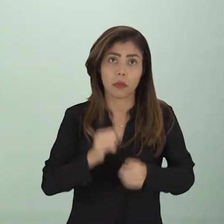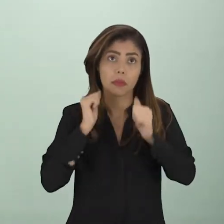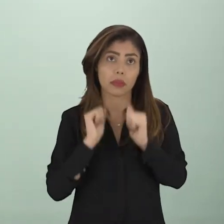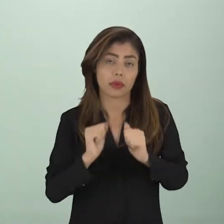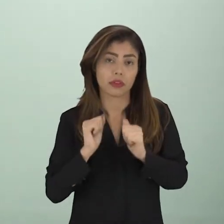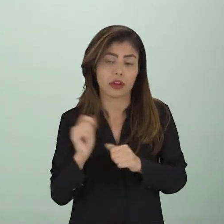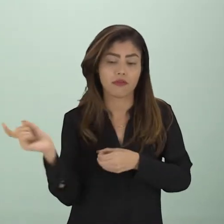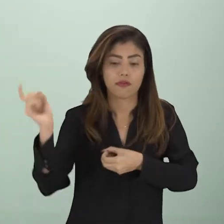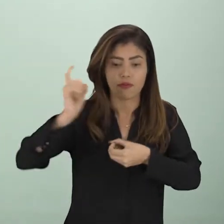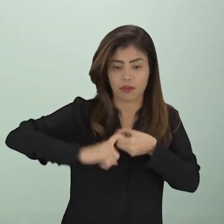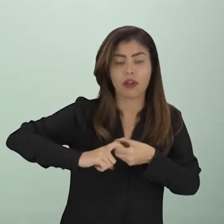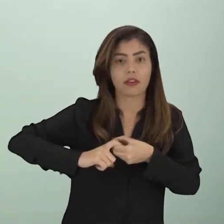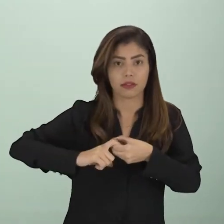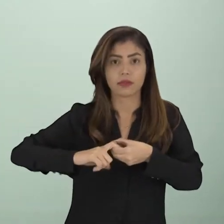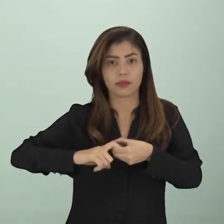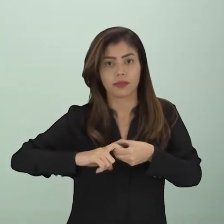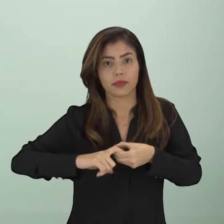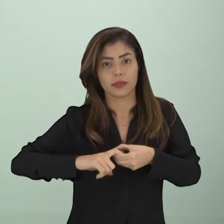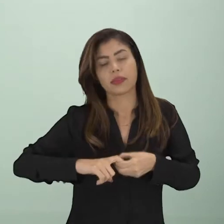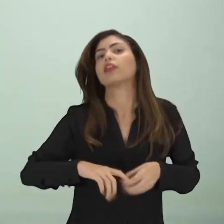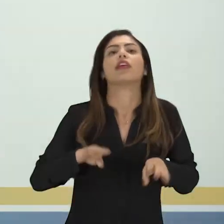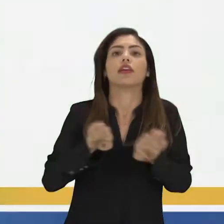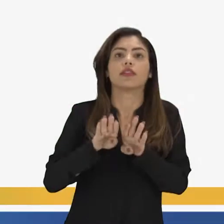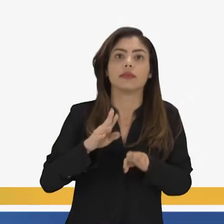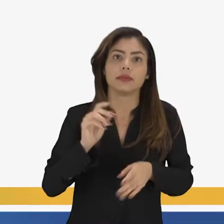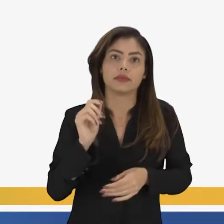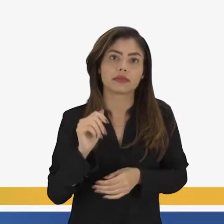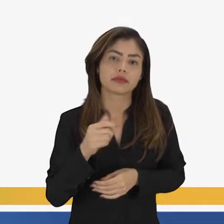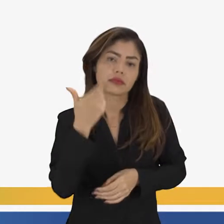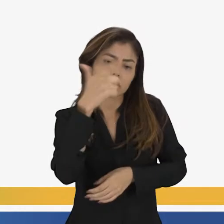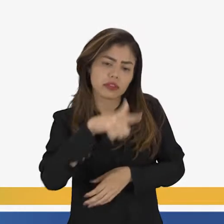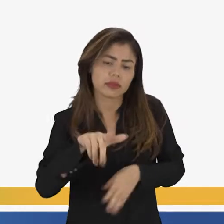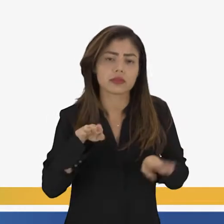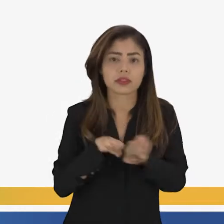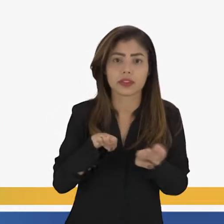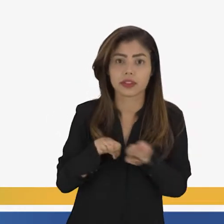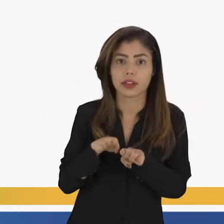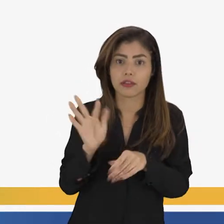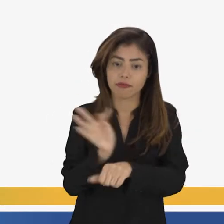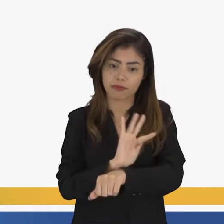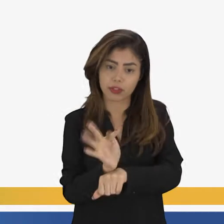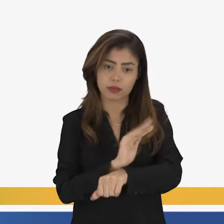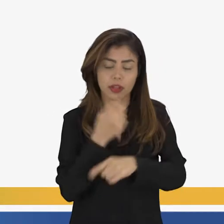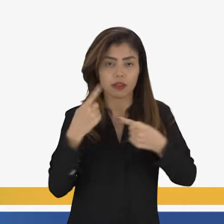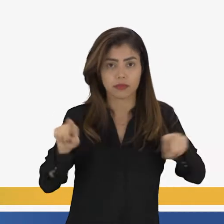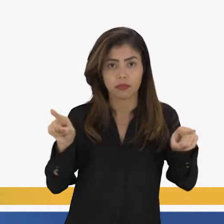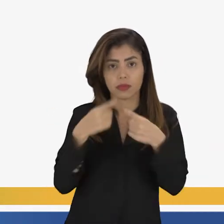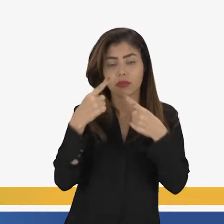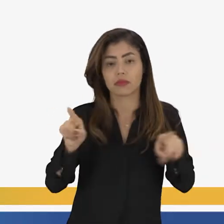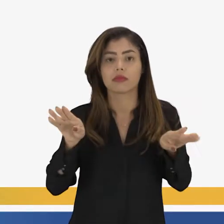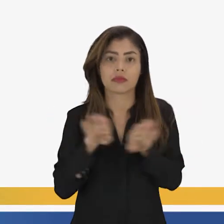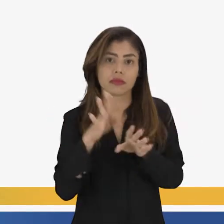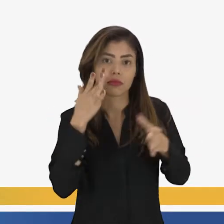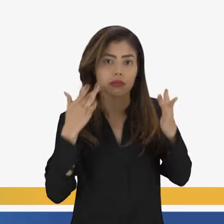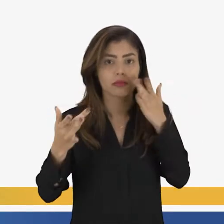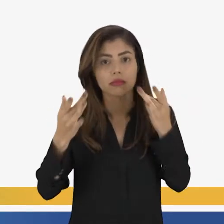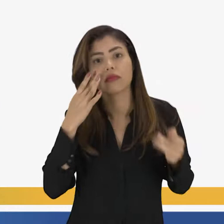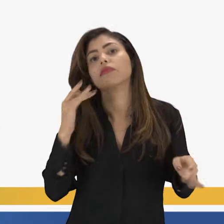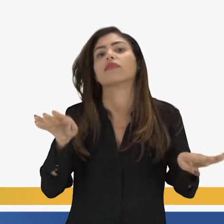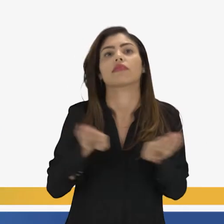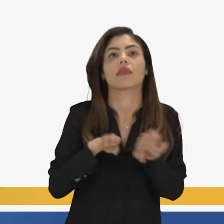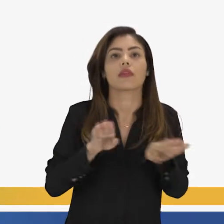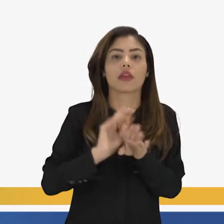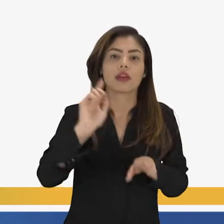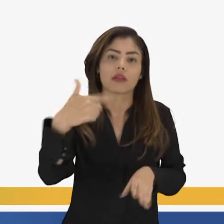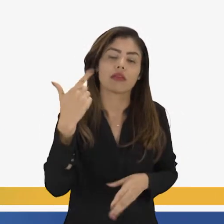possível, voltem lá também para dar uma revisadinha. Dessa maneira, gente, os filmes, as músicas, os espetáculos e